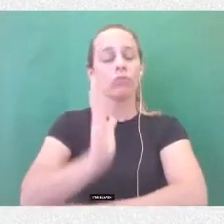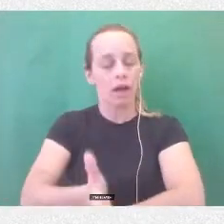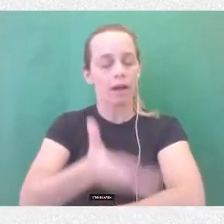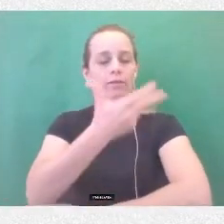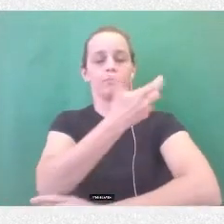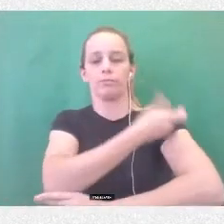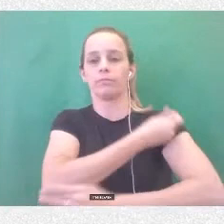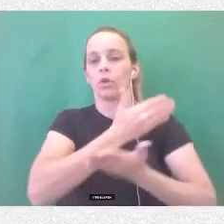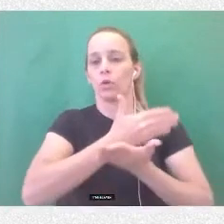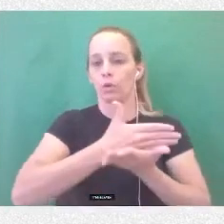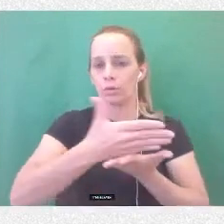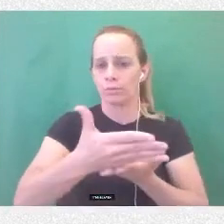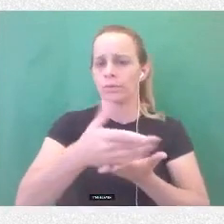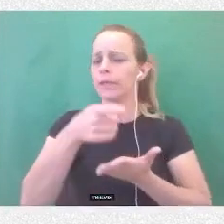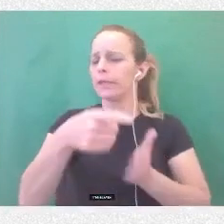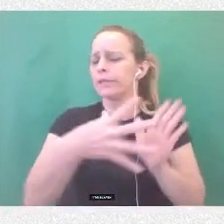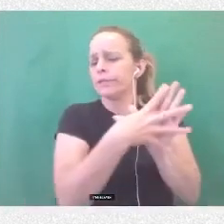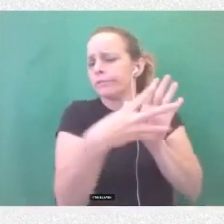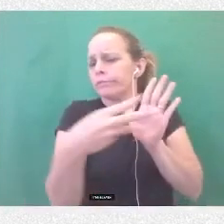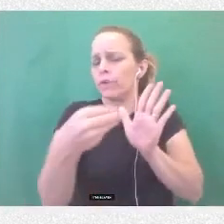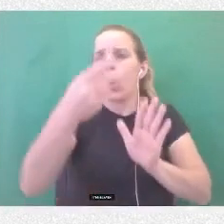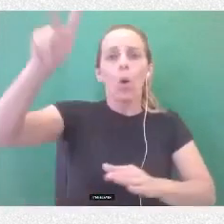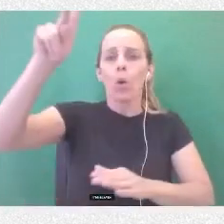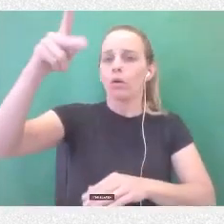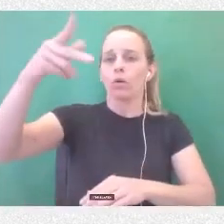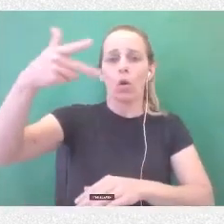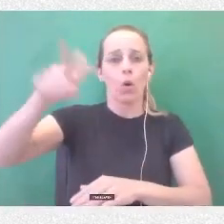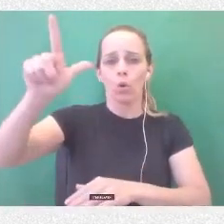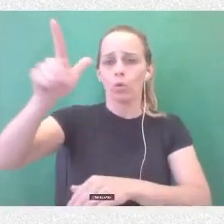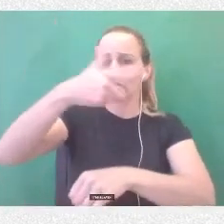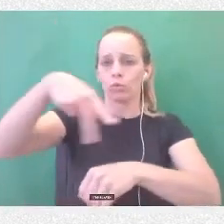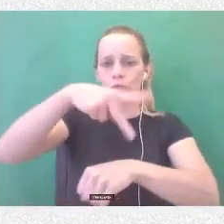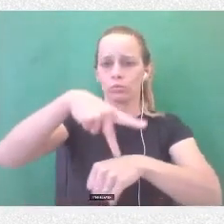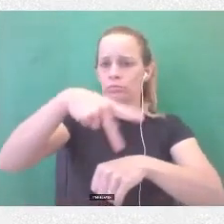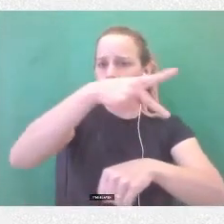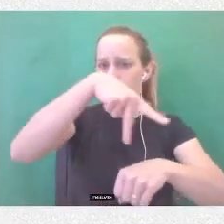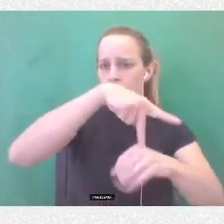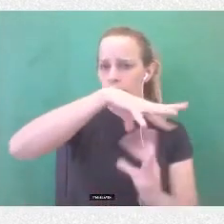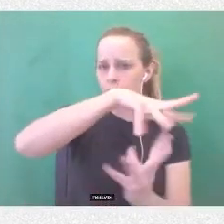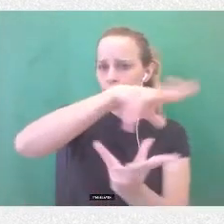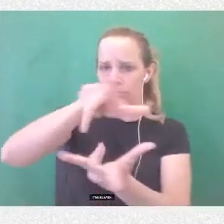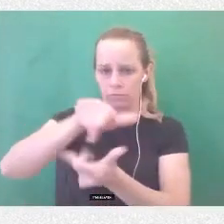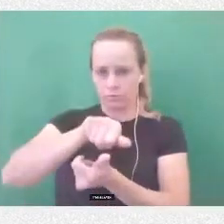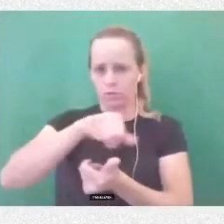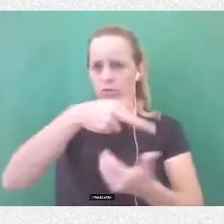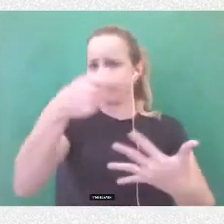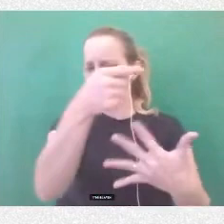isso também se reflete em outros países do mundo, então a gente vai